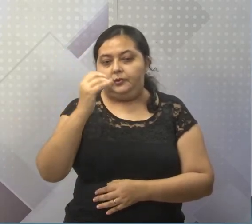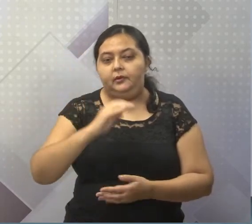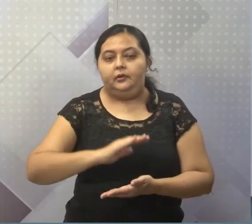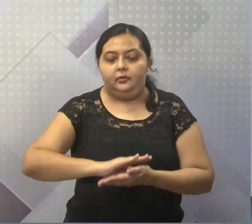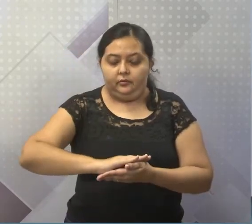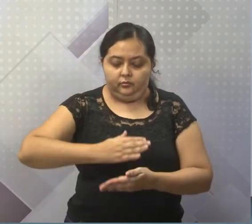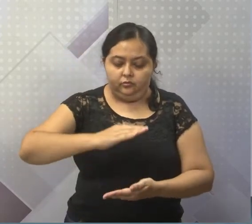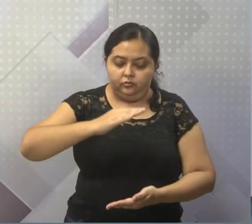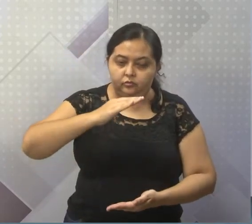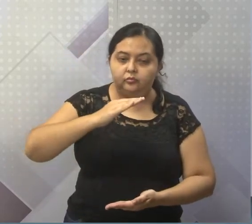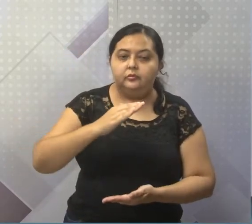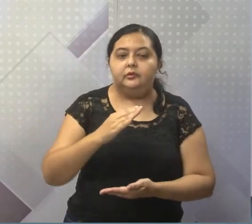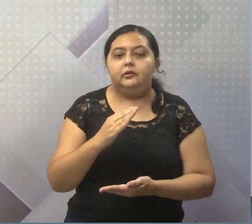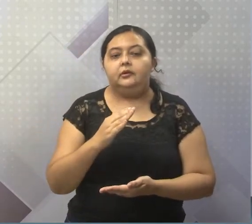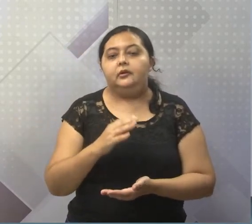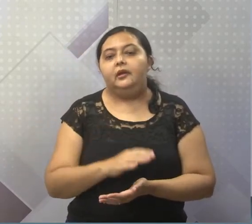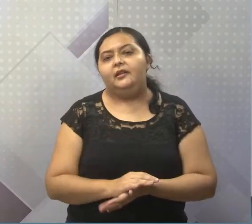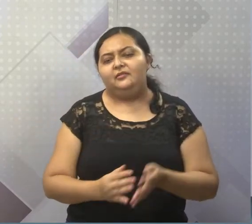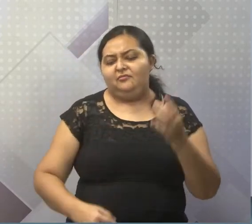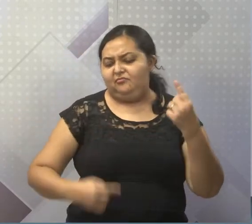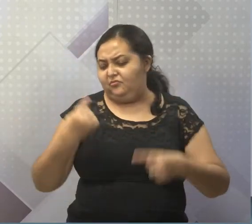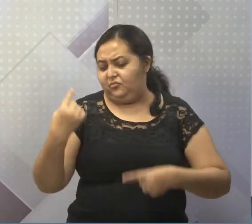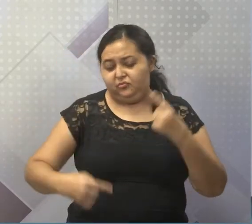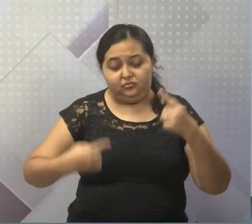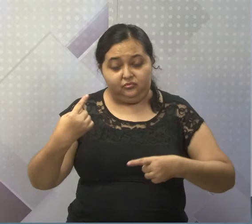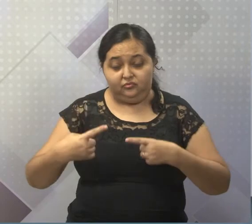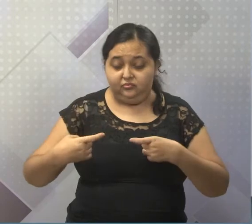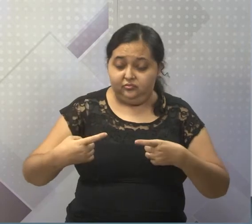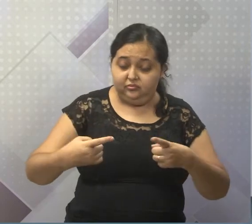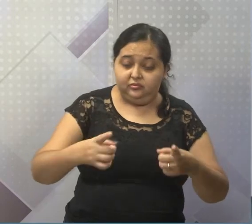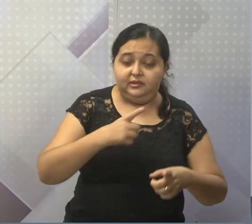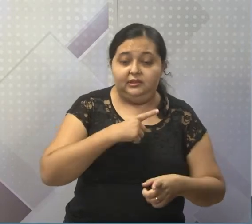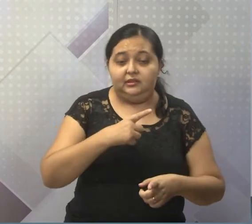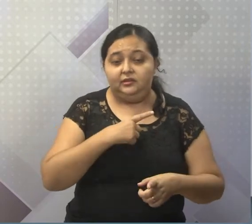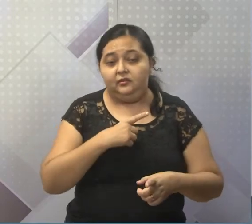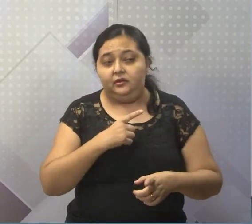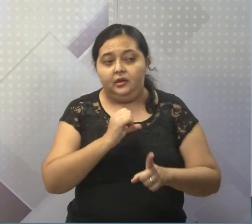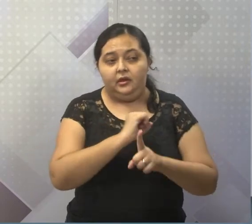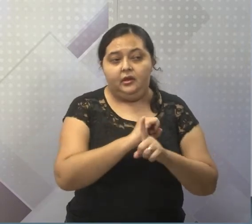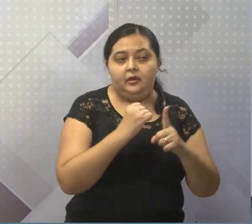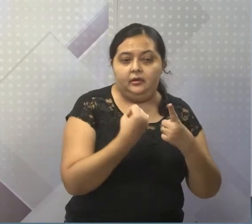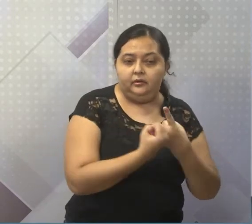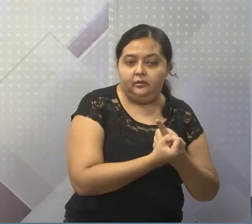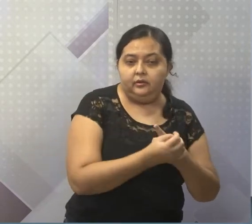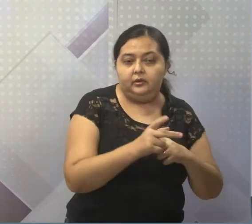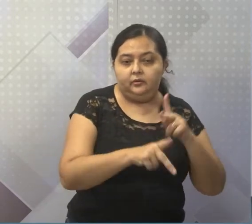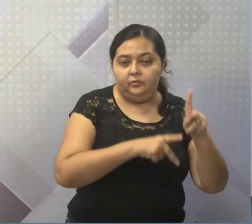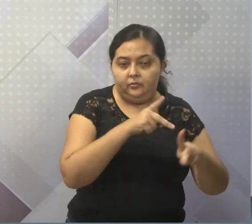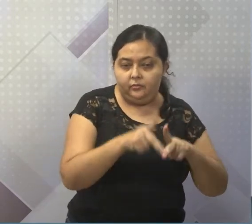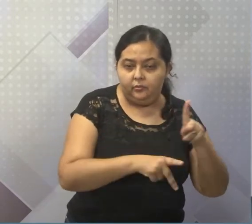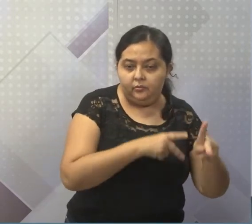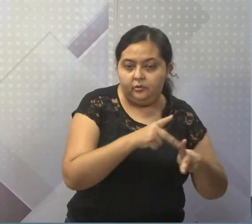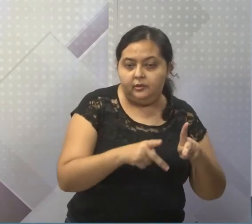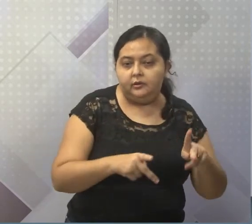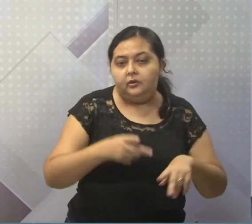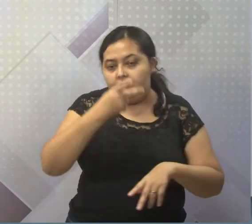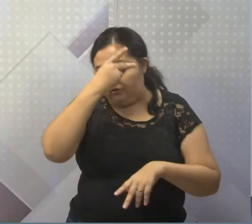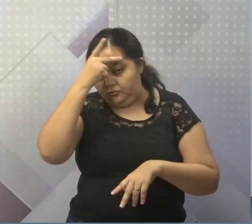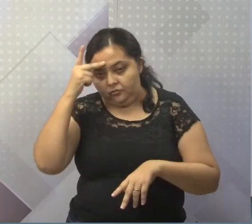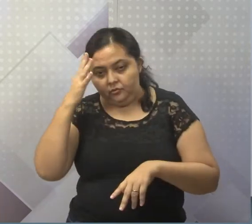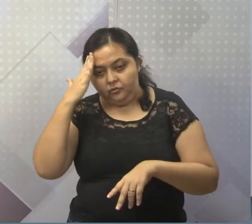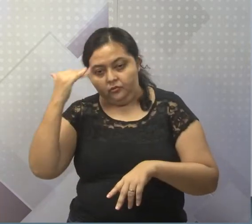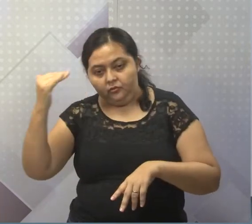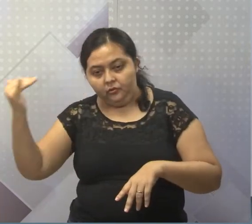aí gente vamos movimento também de muitos conflitos entre monarcas né população e principalmente o a